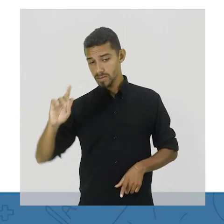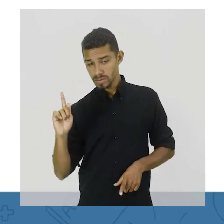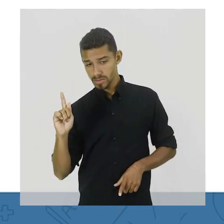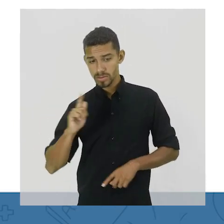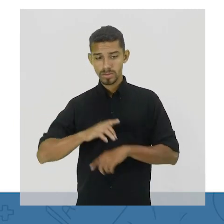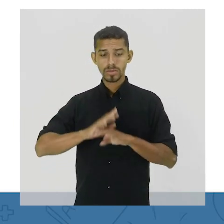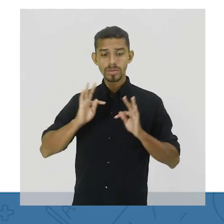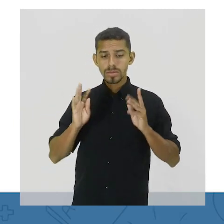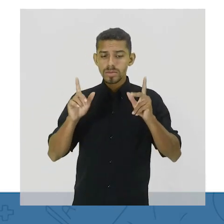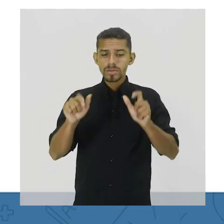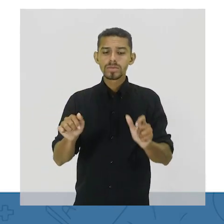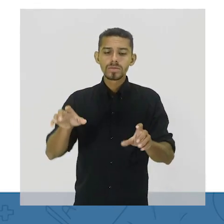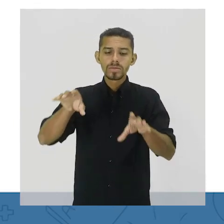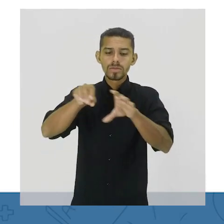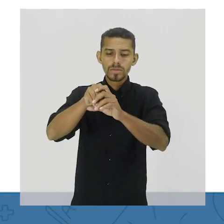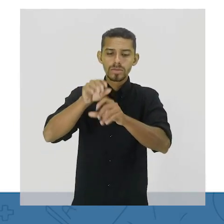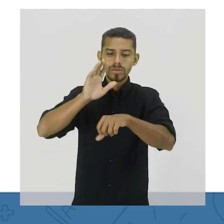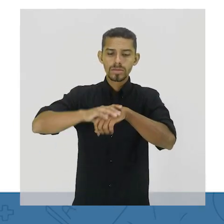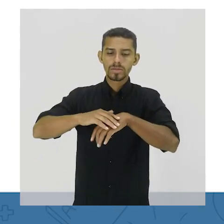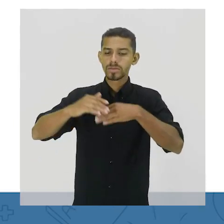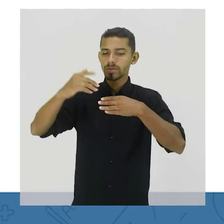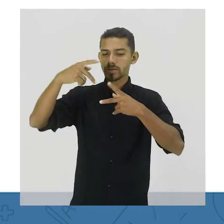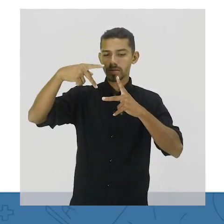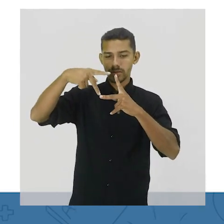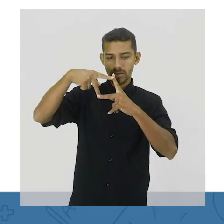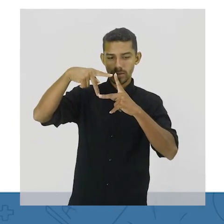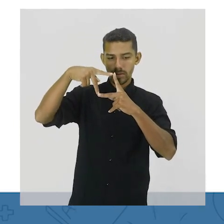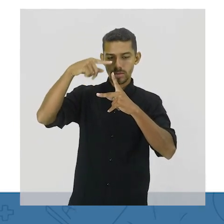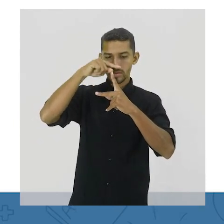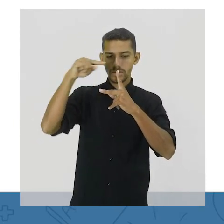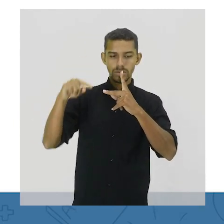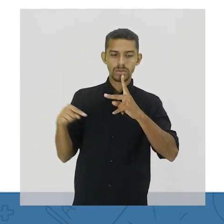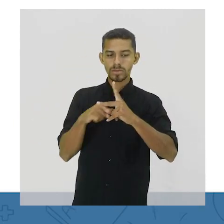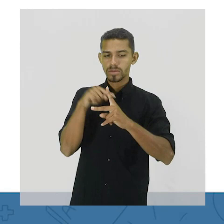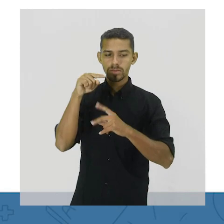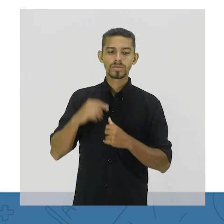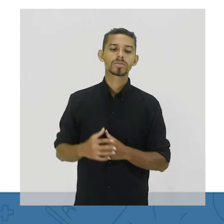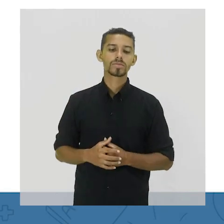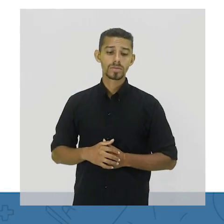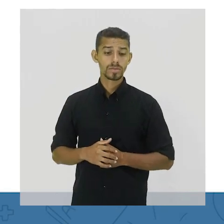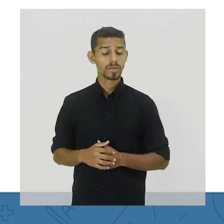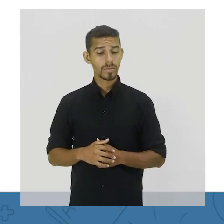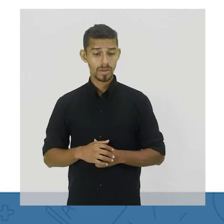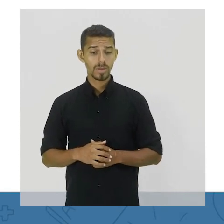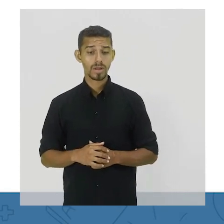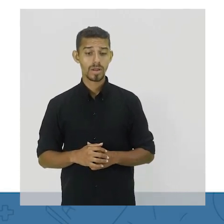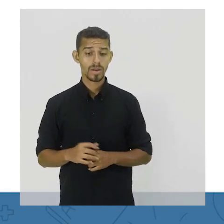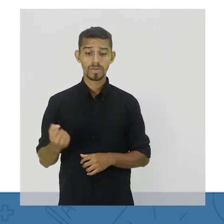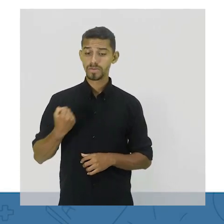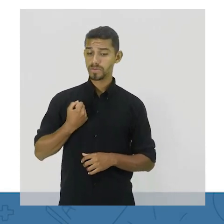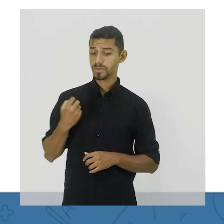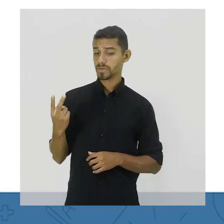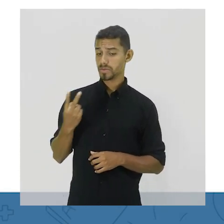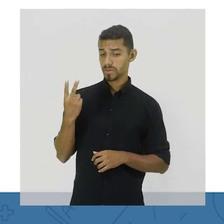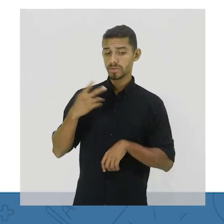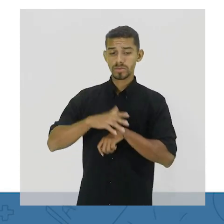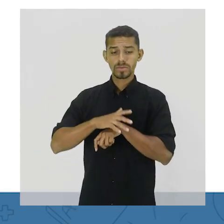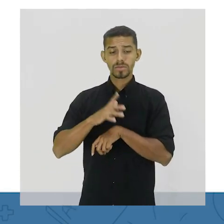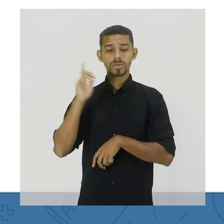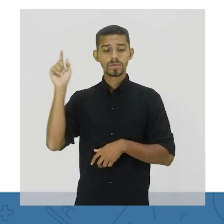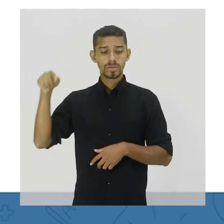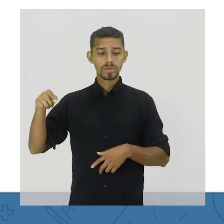os lados internos das faces da embalagem cúbica, o valor em centímetro cúbico